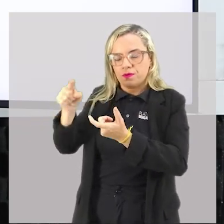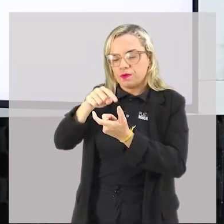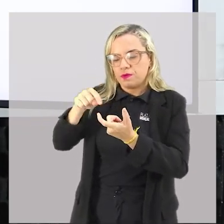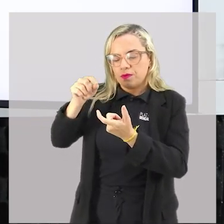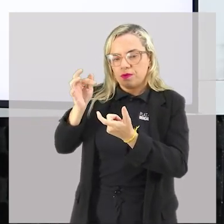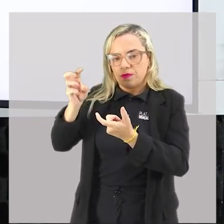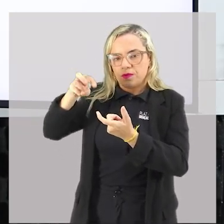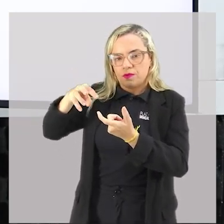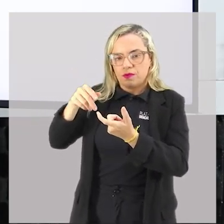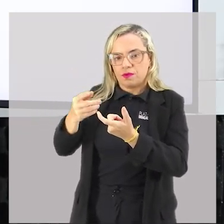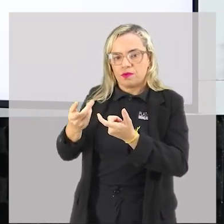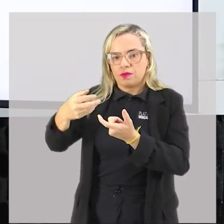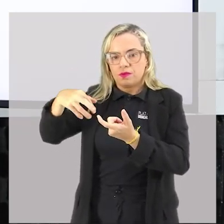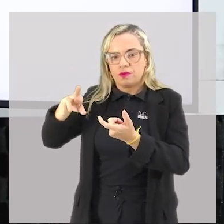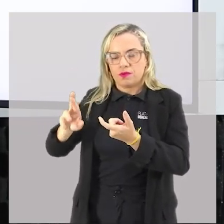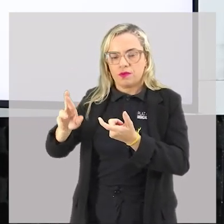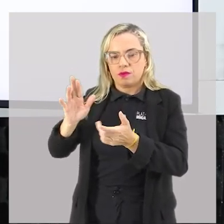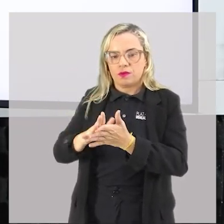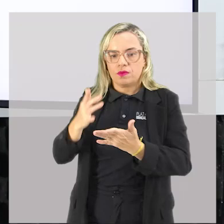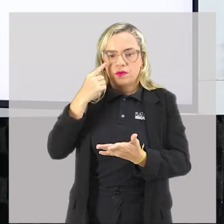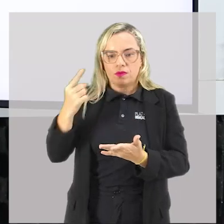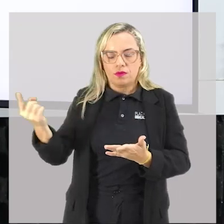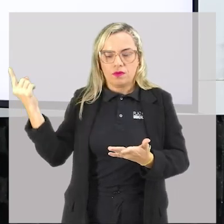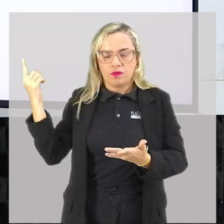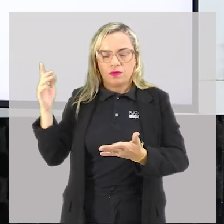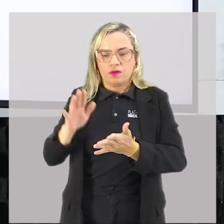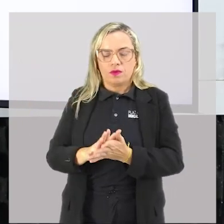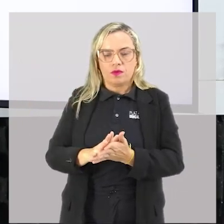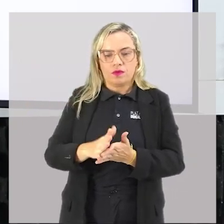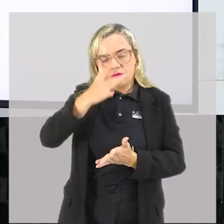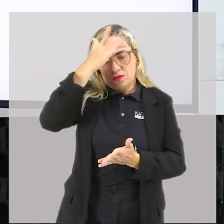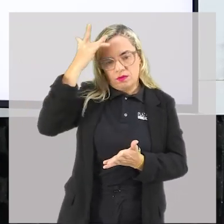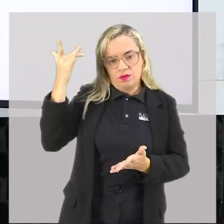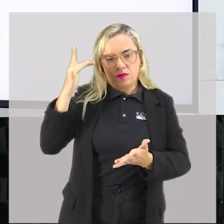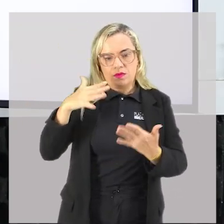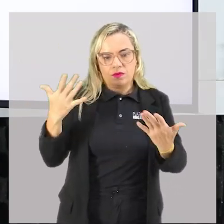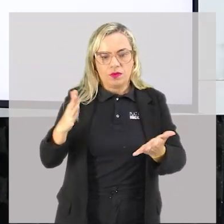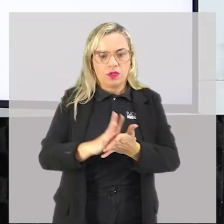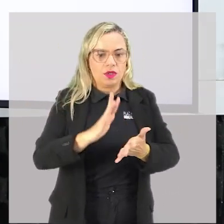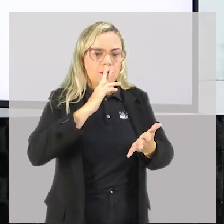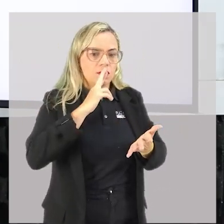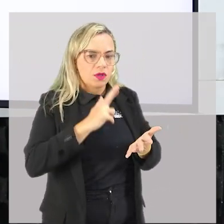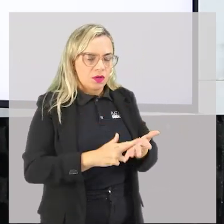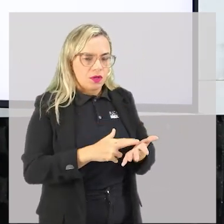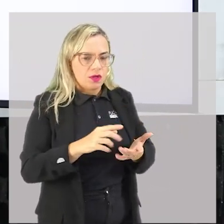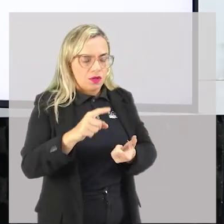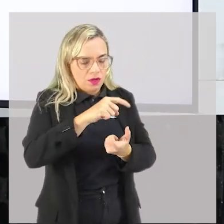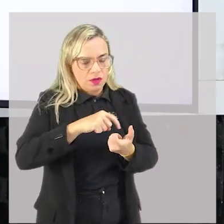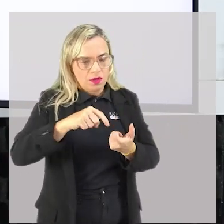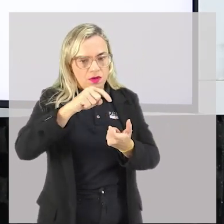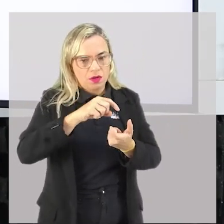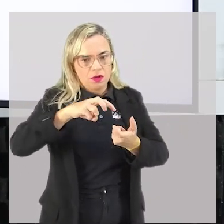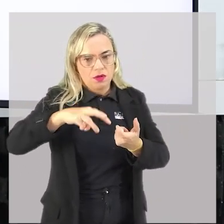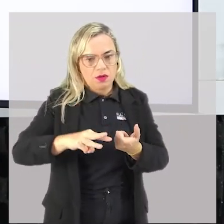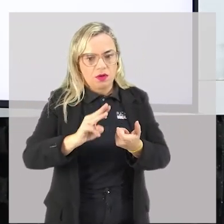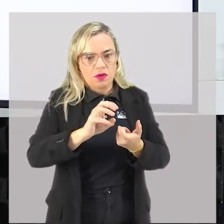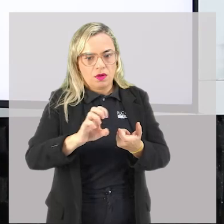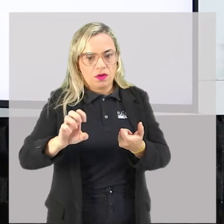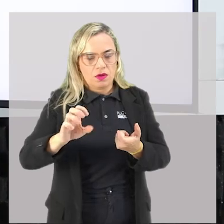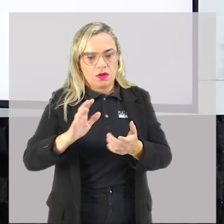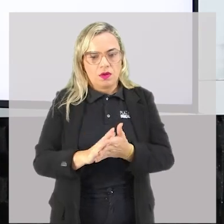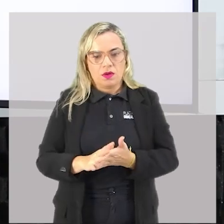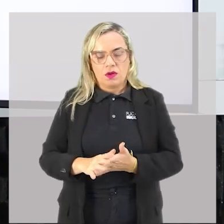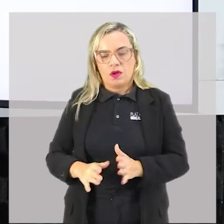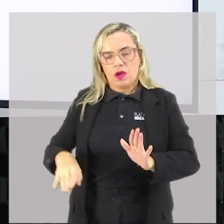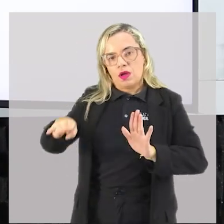ER. Aí eu tenho interviewee, que é a pessoa que está sendo entrevistada. Então, entrevistador